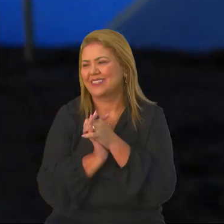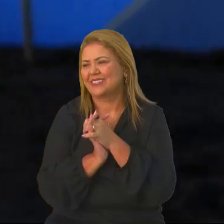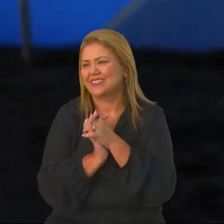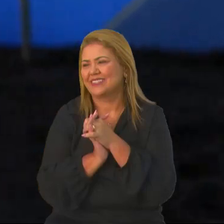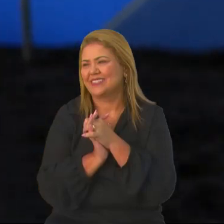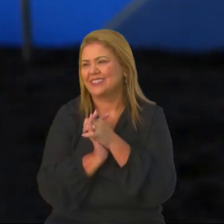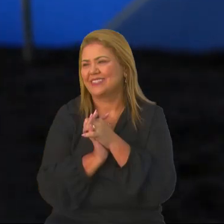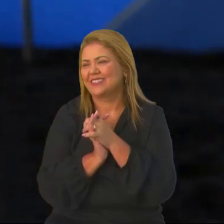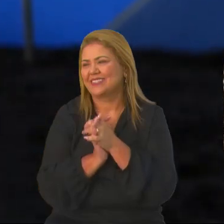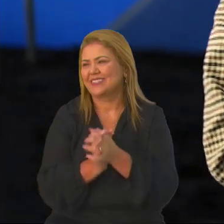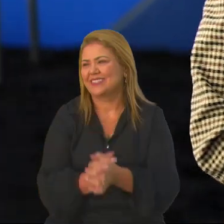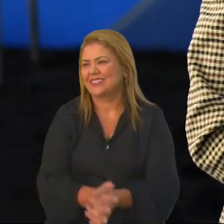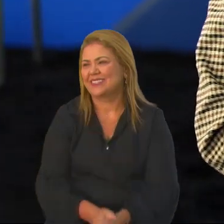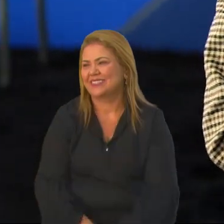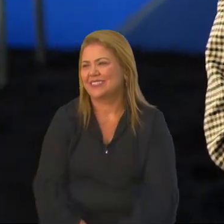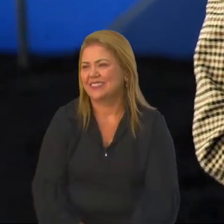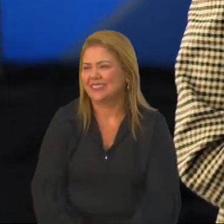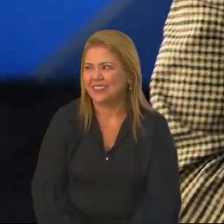Espero que goste.